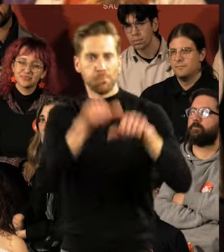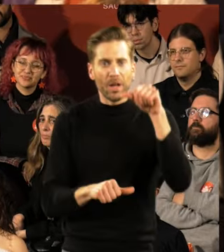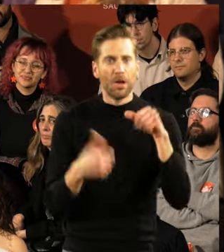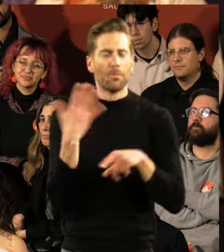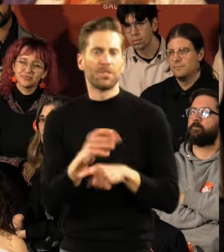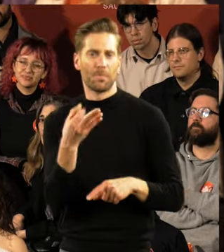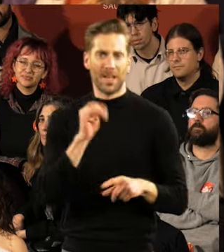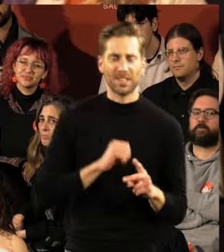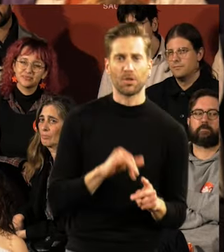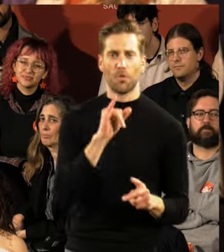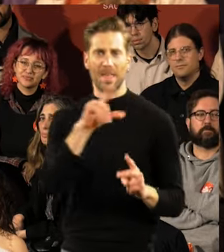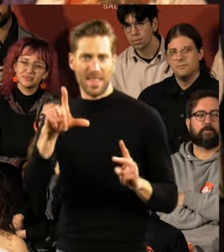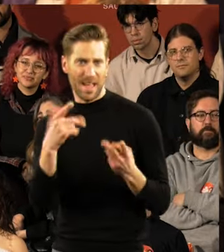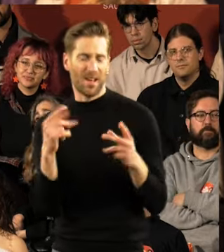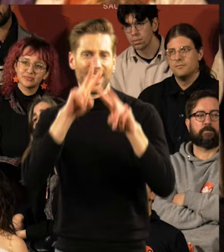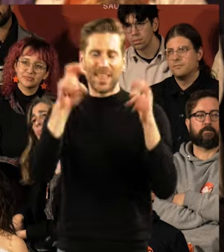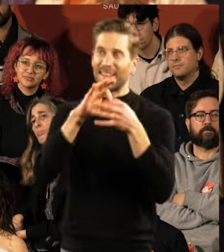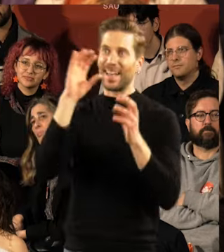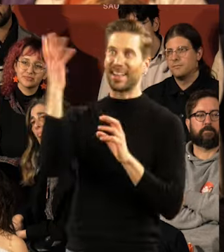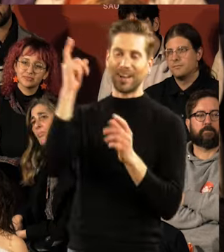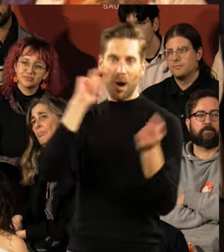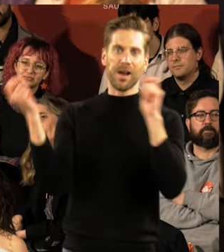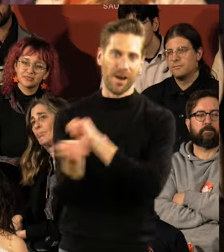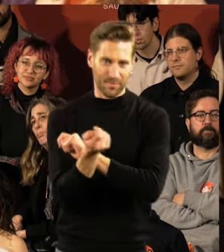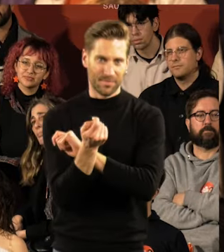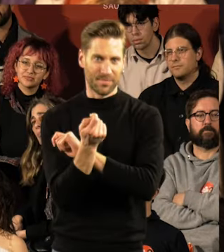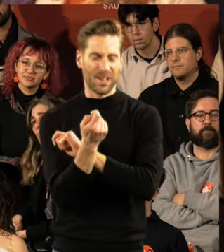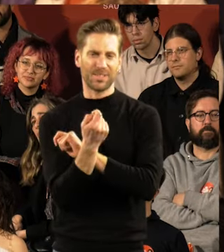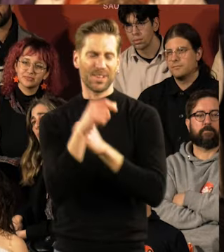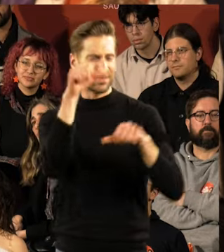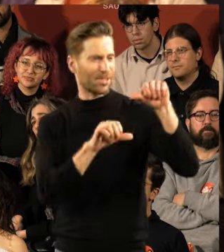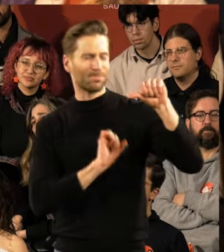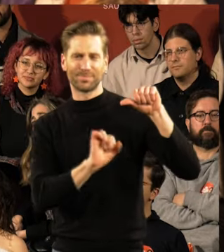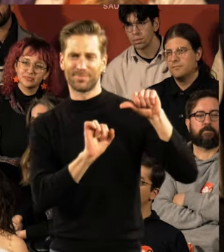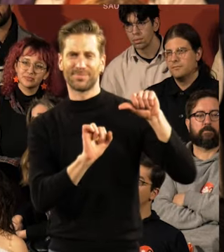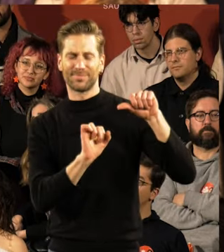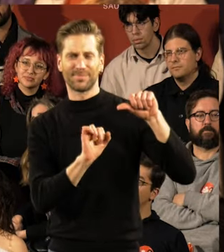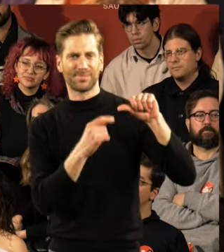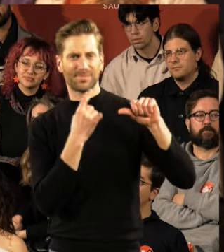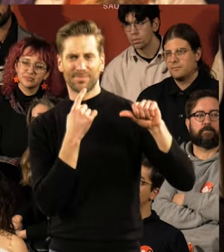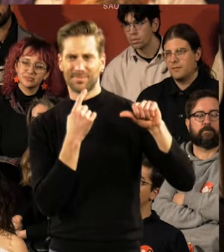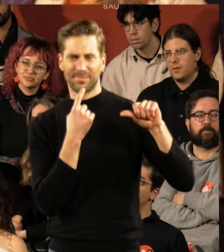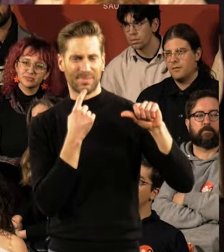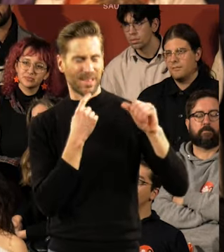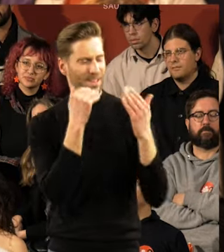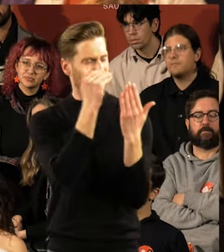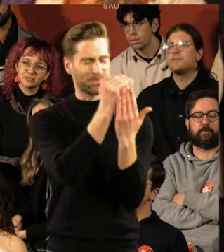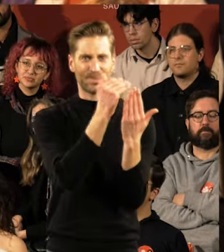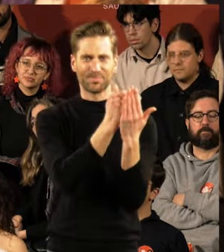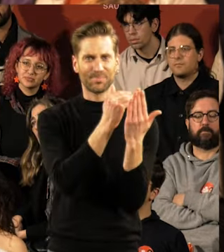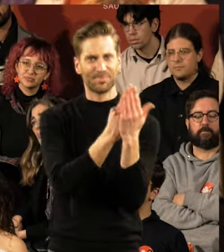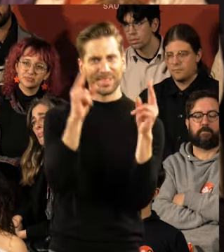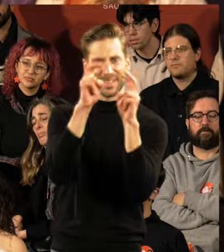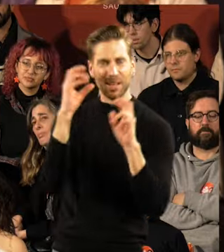PSD e da IL sobre alterações climáticas, percebe que nada, mas mesmo nada desta agenda de ação